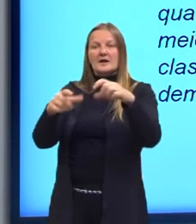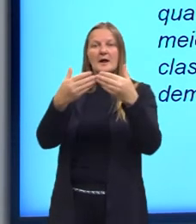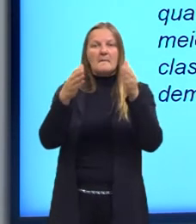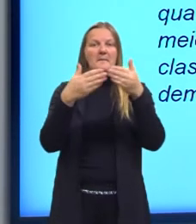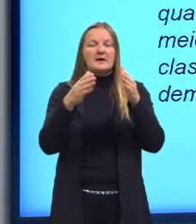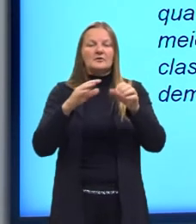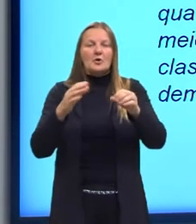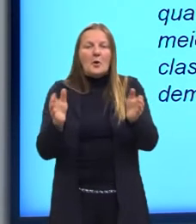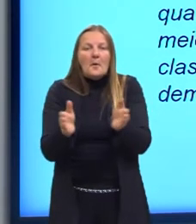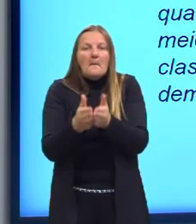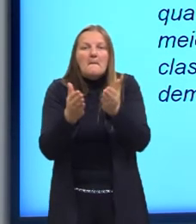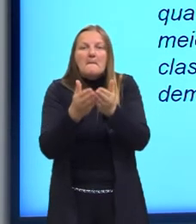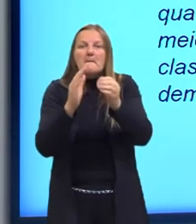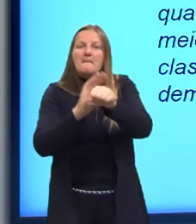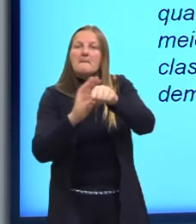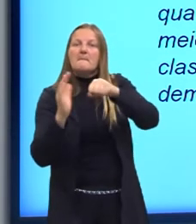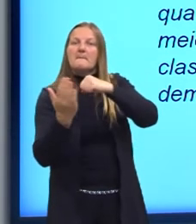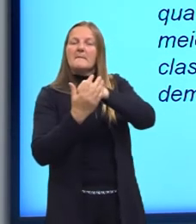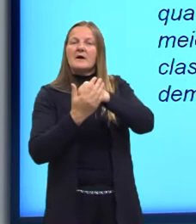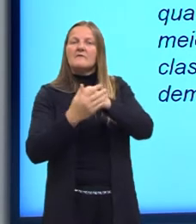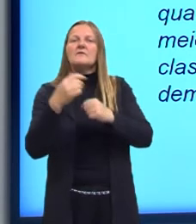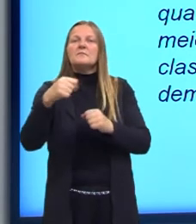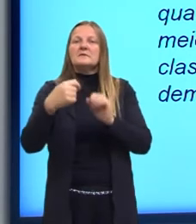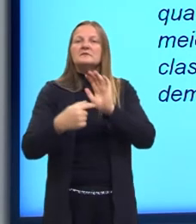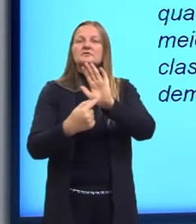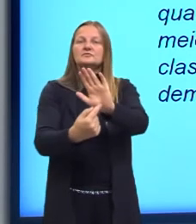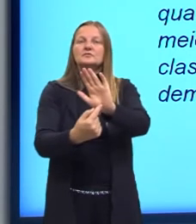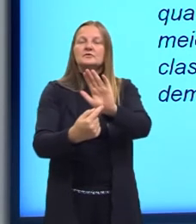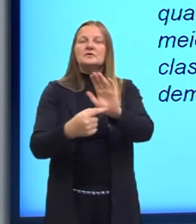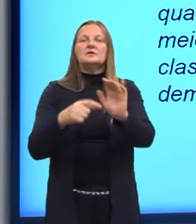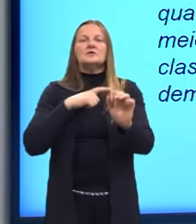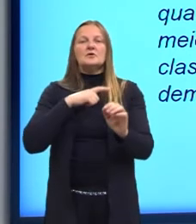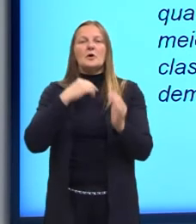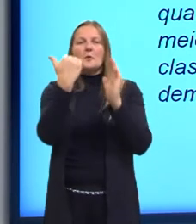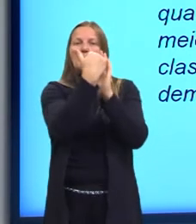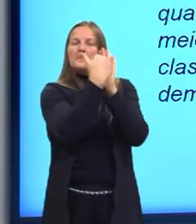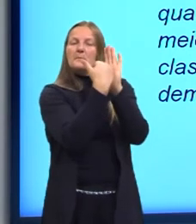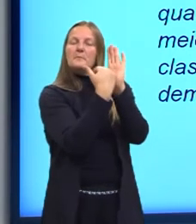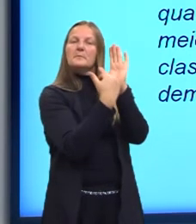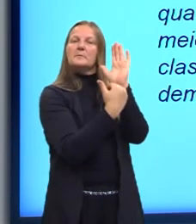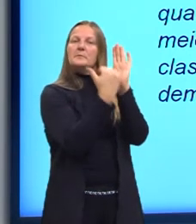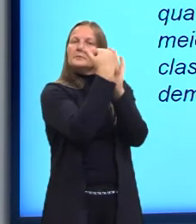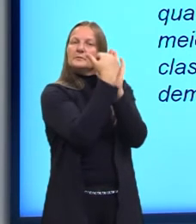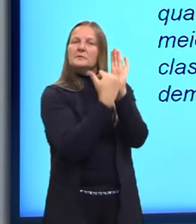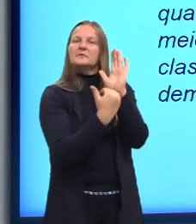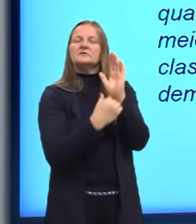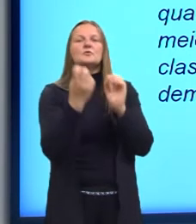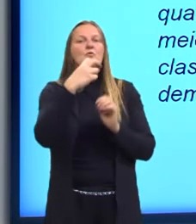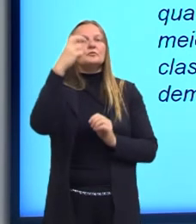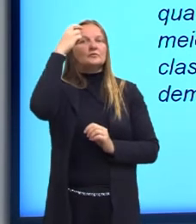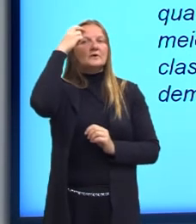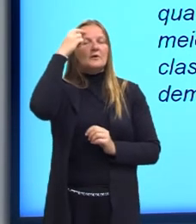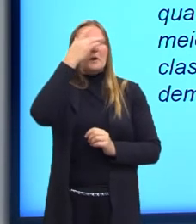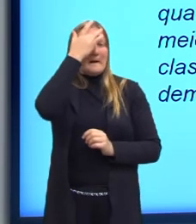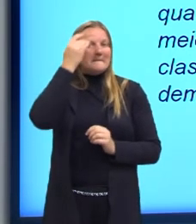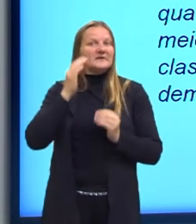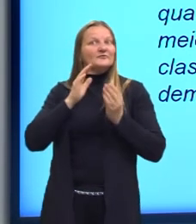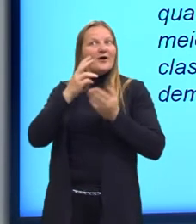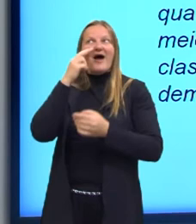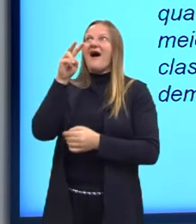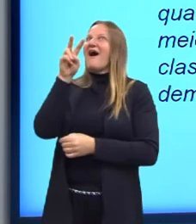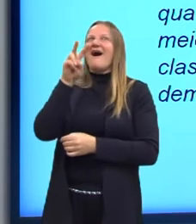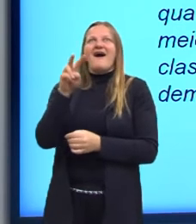periféricas as quais apresentaram programas programação apresentarão programação cultural como